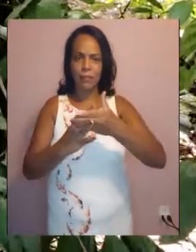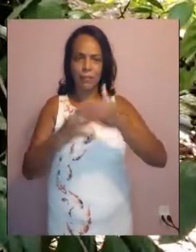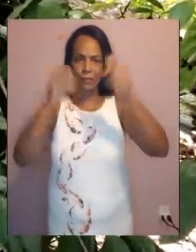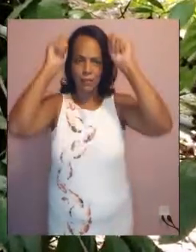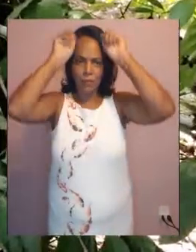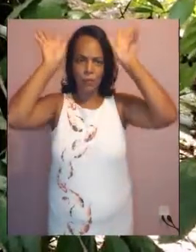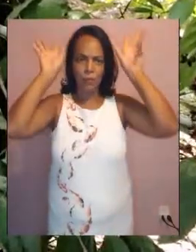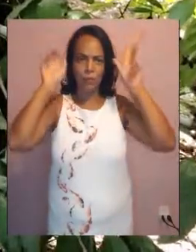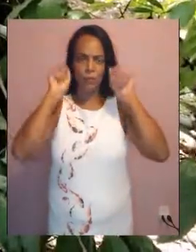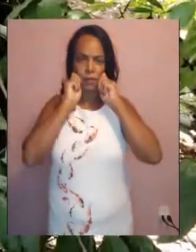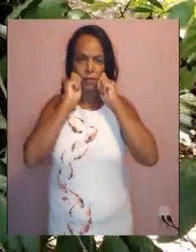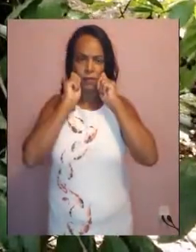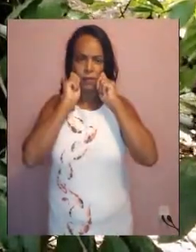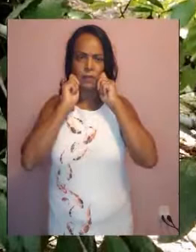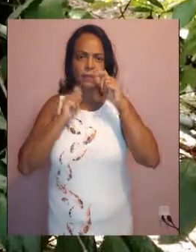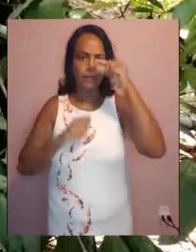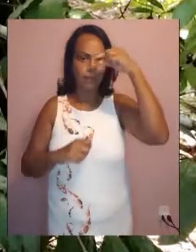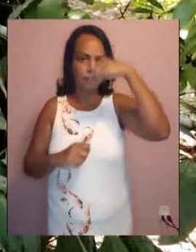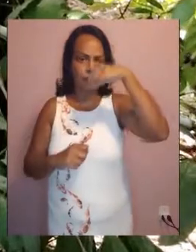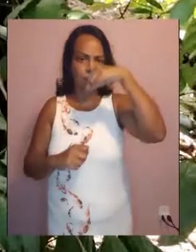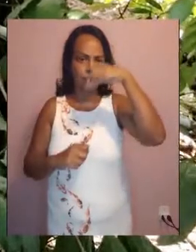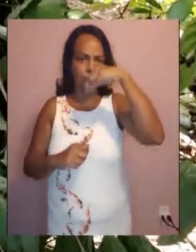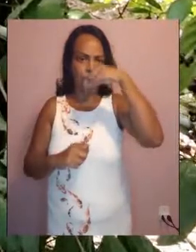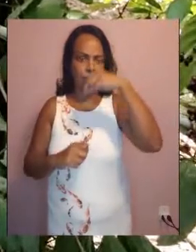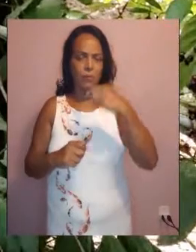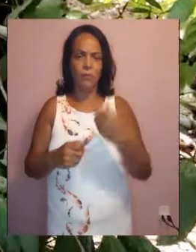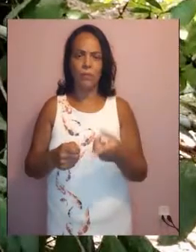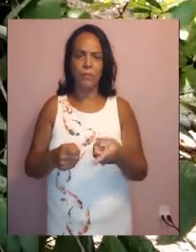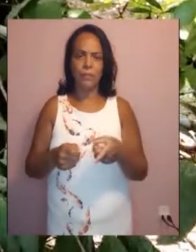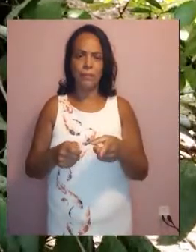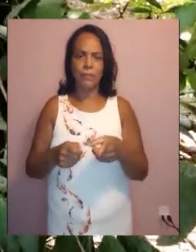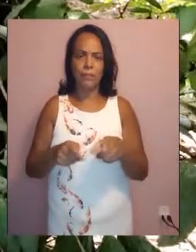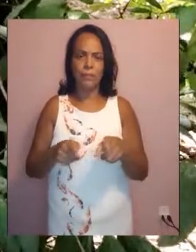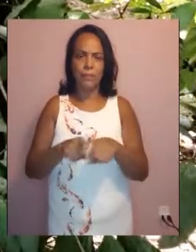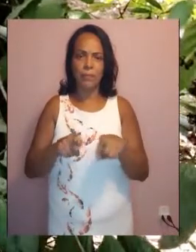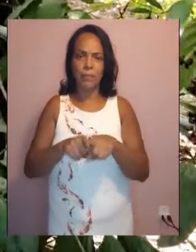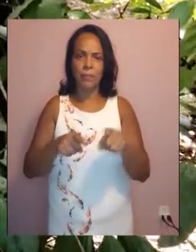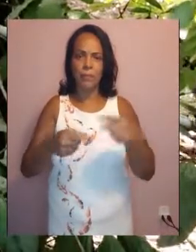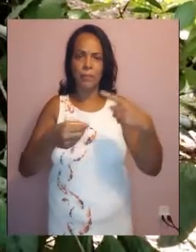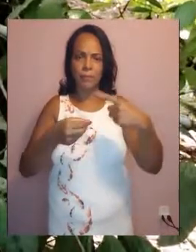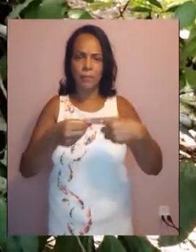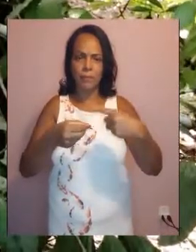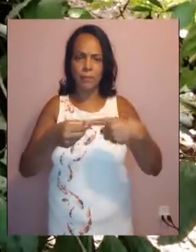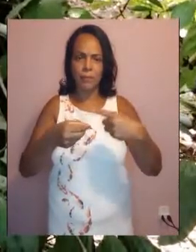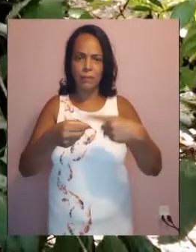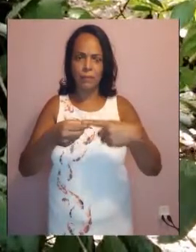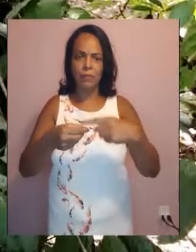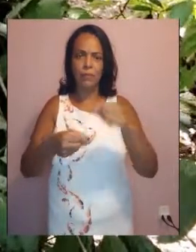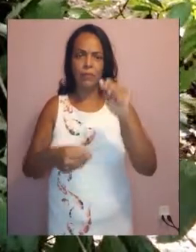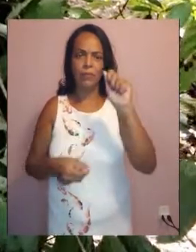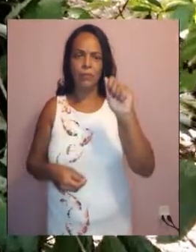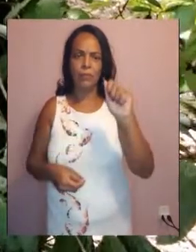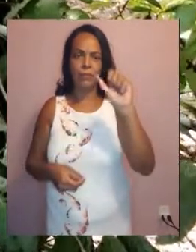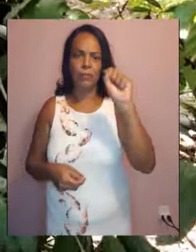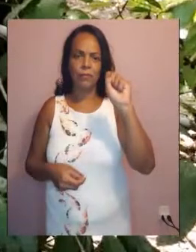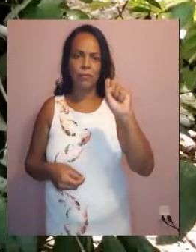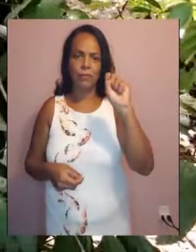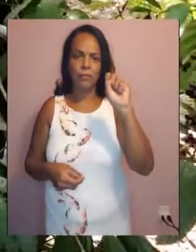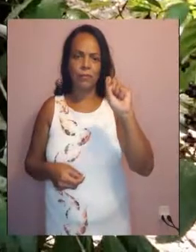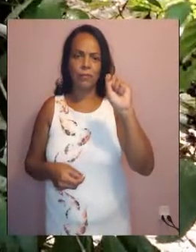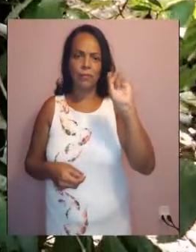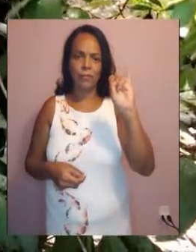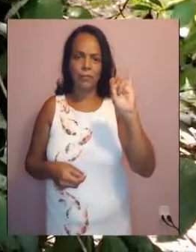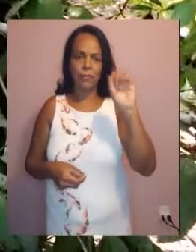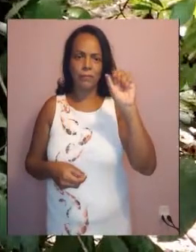Assis Brasil, que hoje é um município, nessa época era simplesmente conhecida